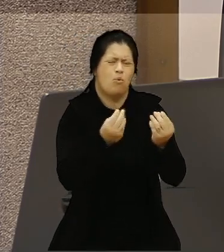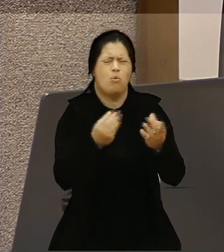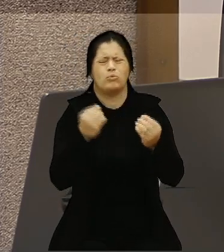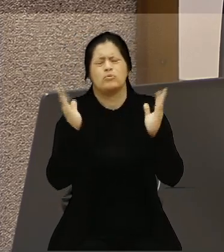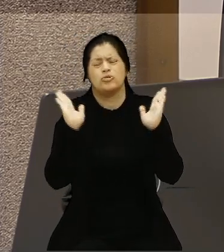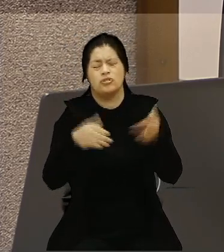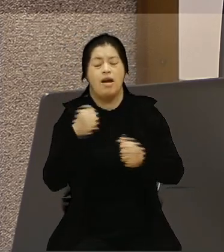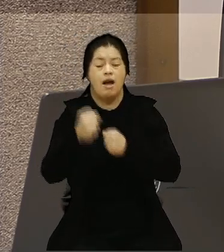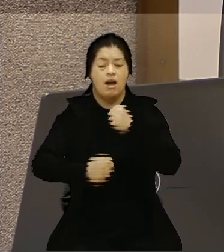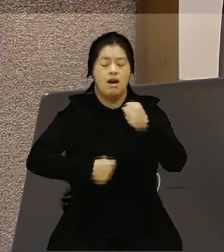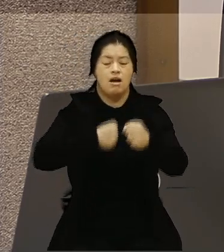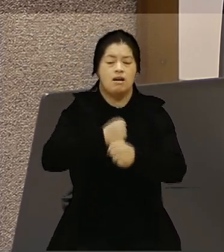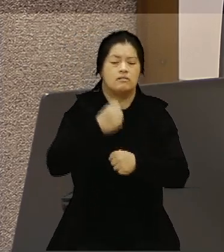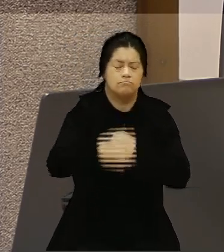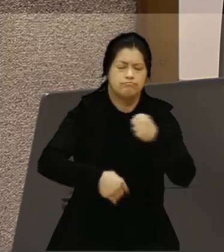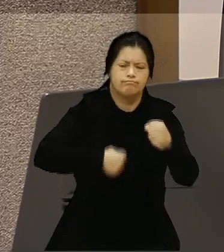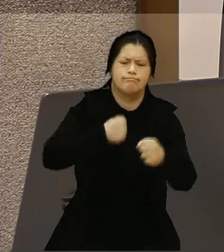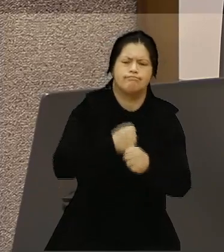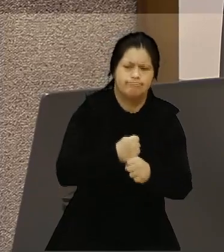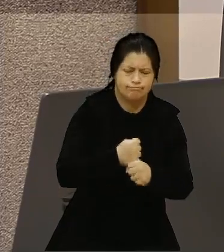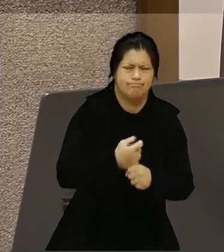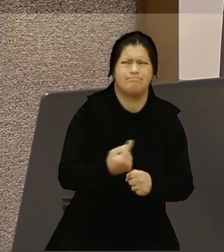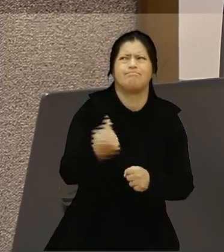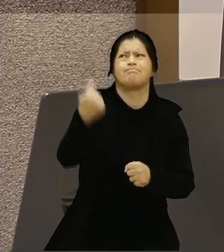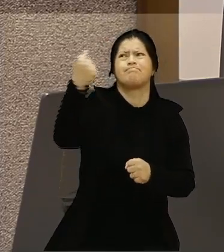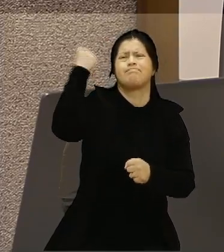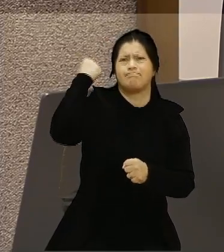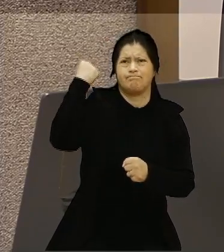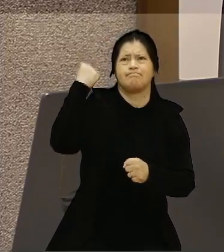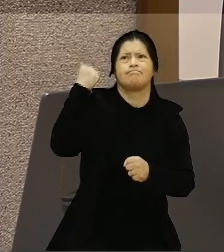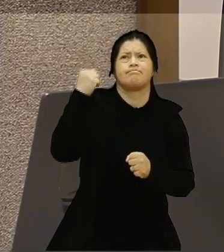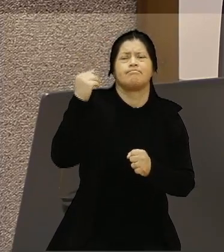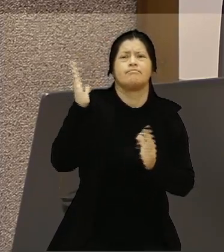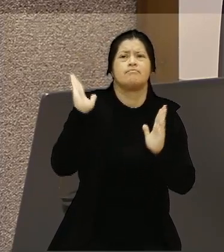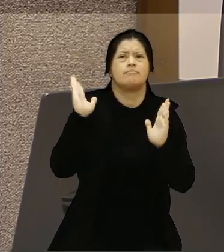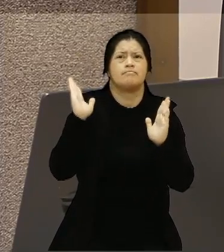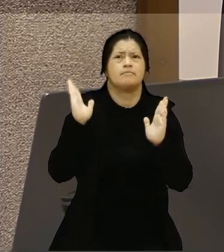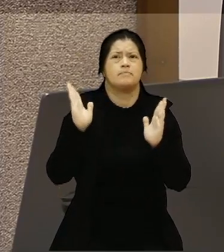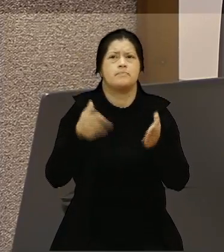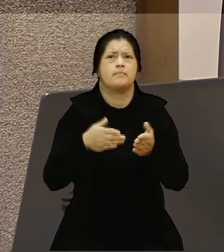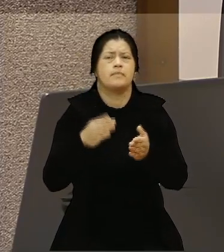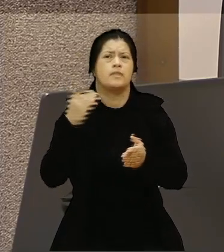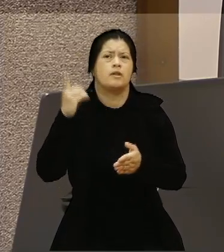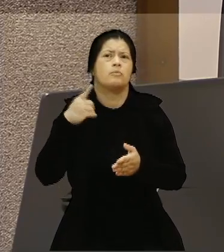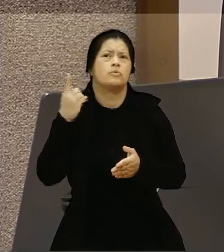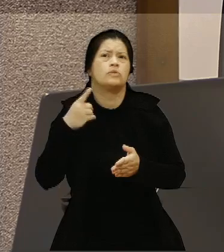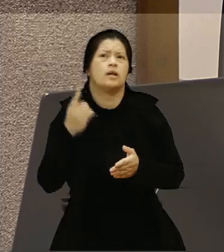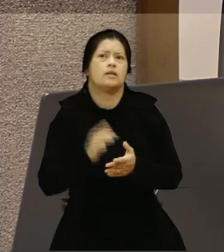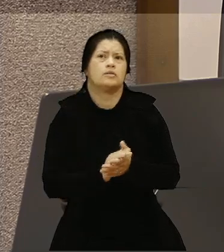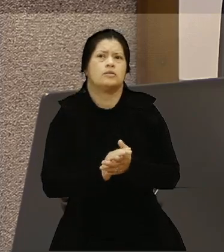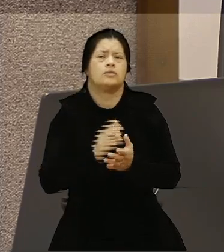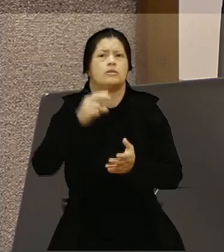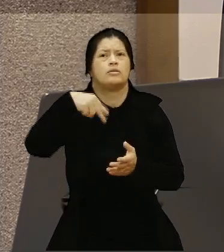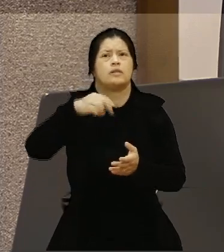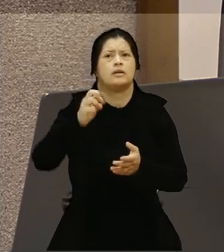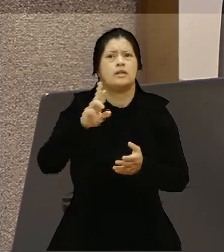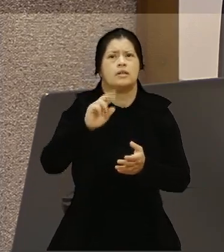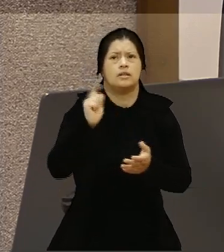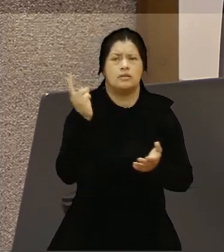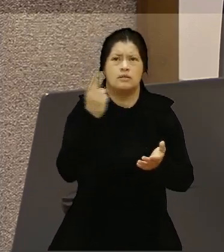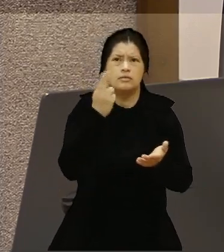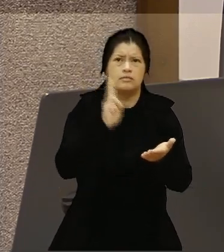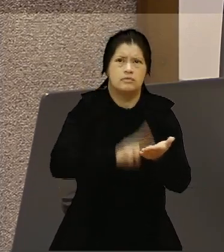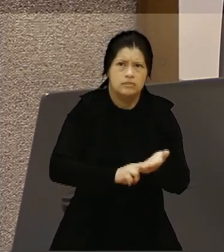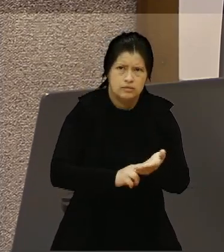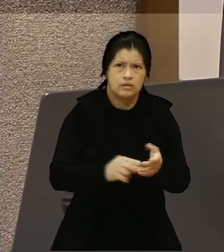vereador. Tem mais de ano. E eu sei que lá atrás o deputado Neri também, Vossa Senhoria